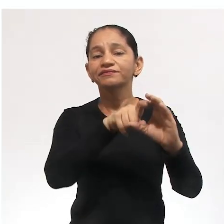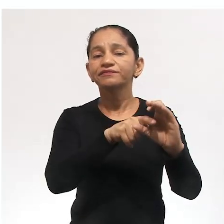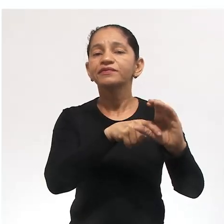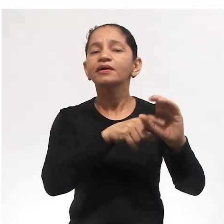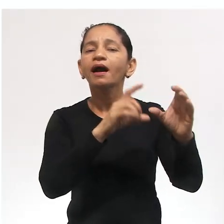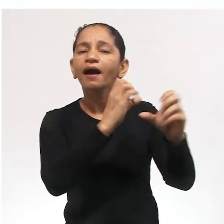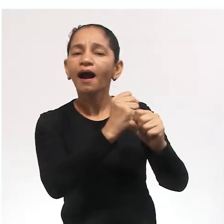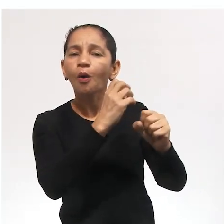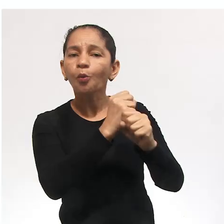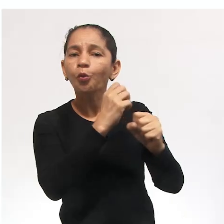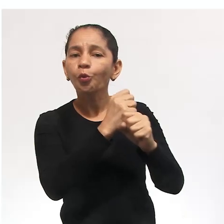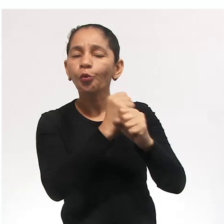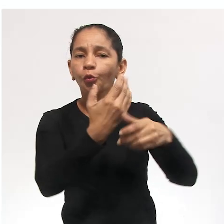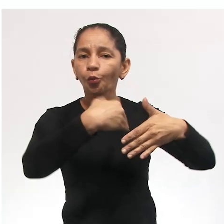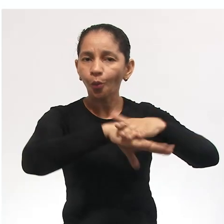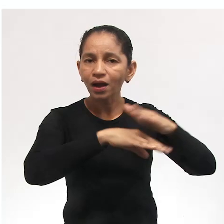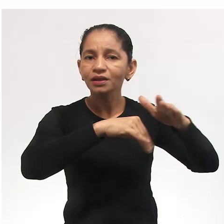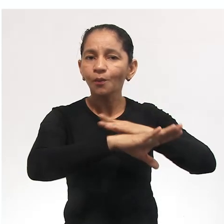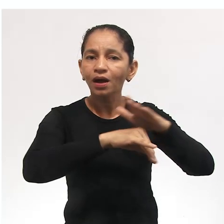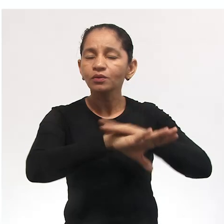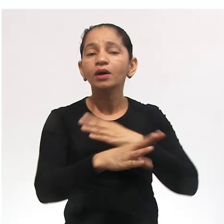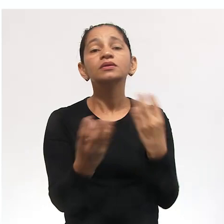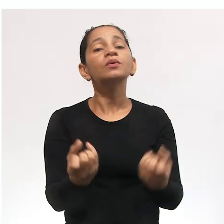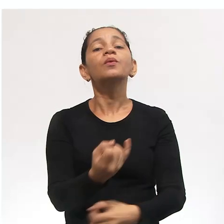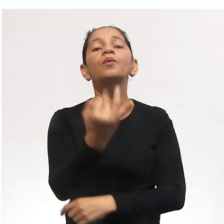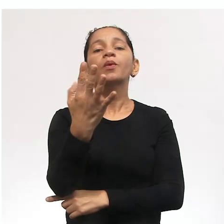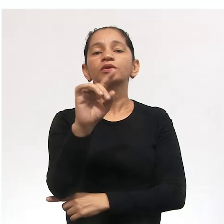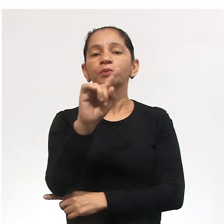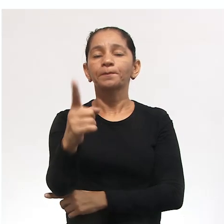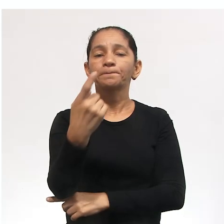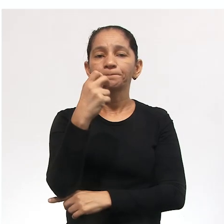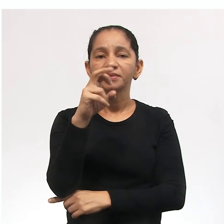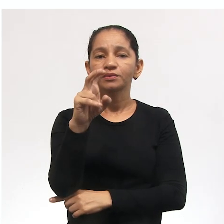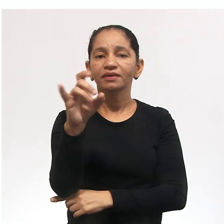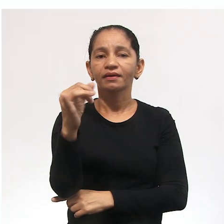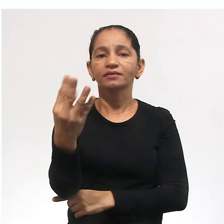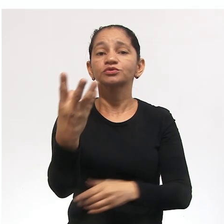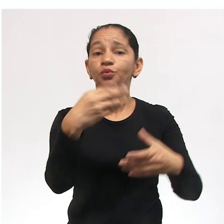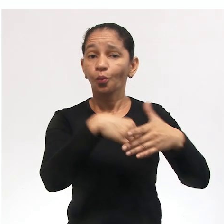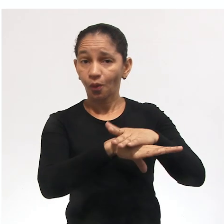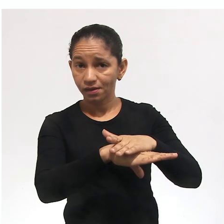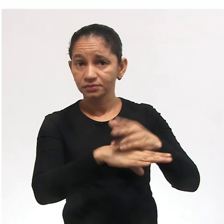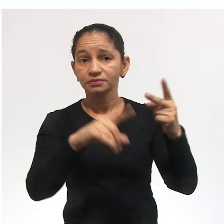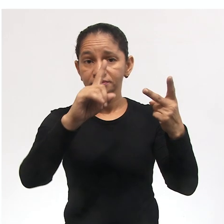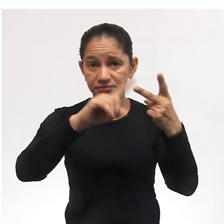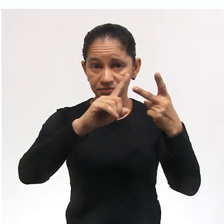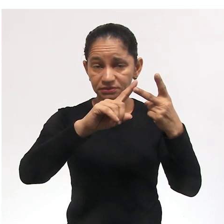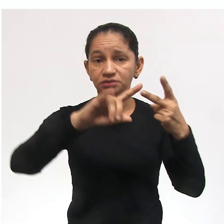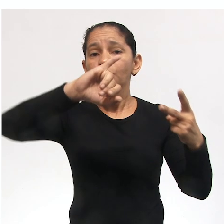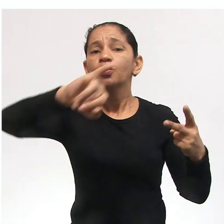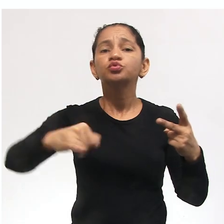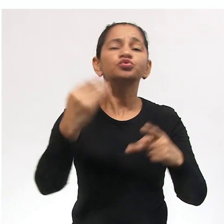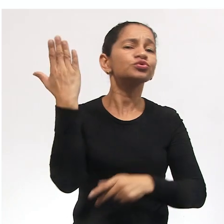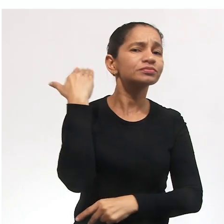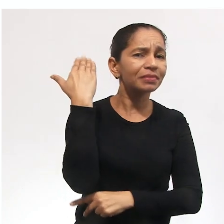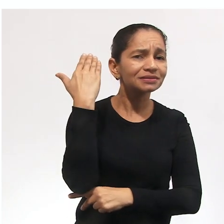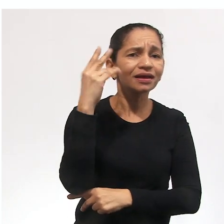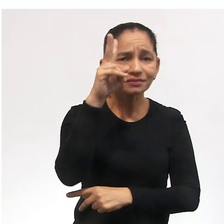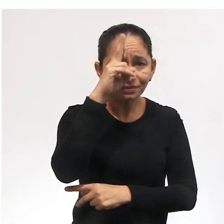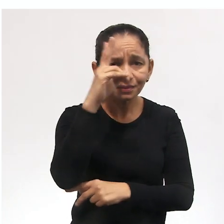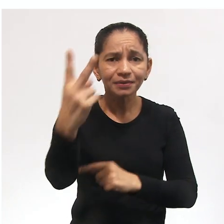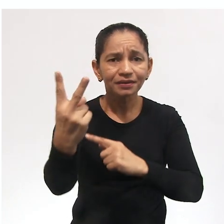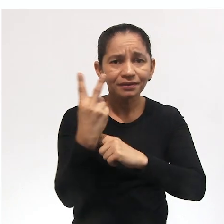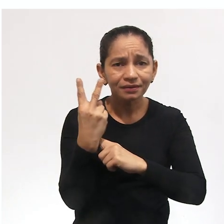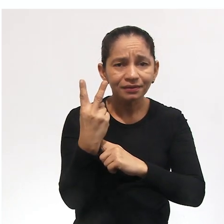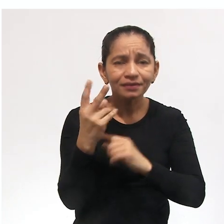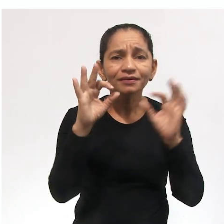vai registrar esse desgaste de 1.500, tá? 10. Juros sobre aquele empréstimo que nós tínhamos feito lá atrás, nos